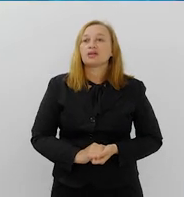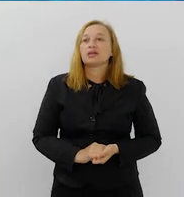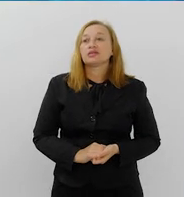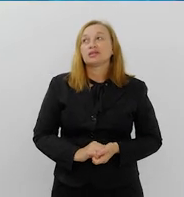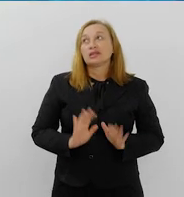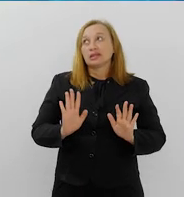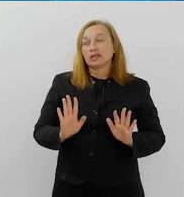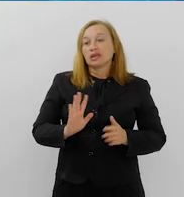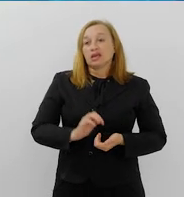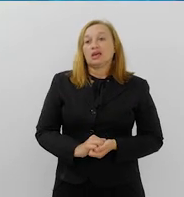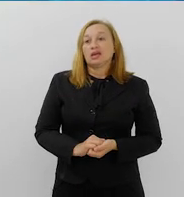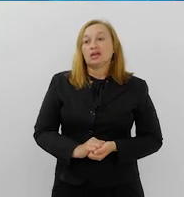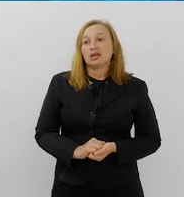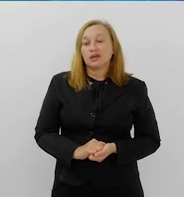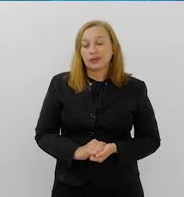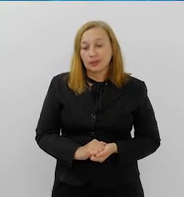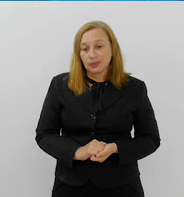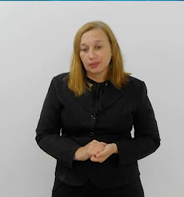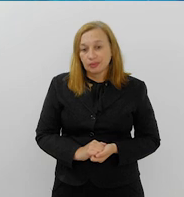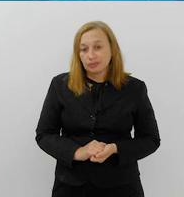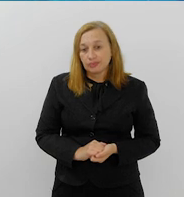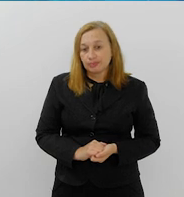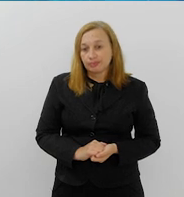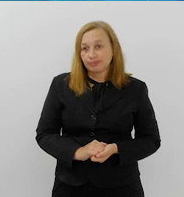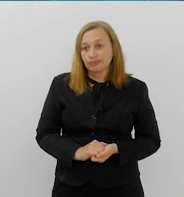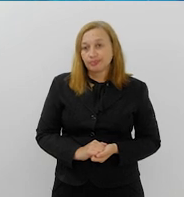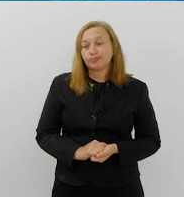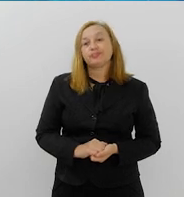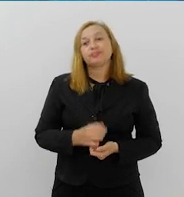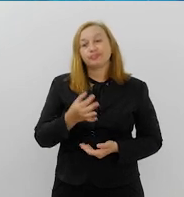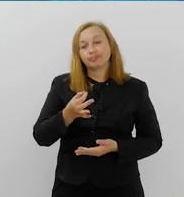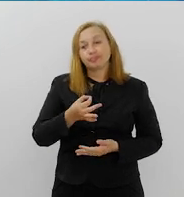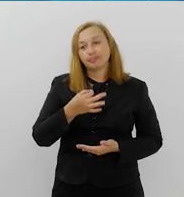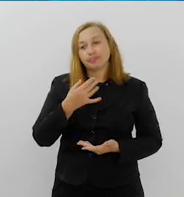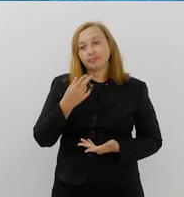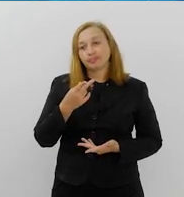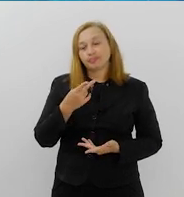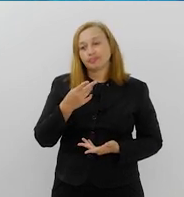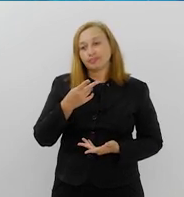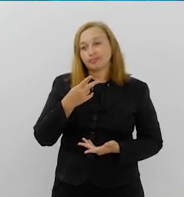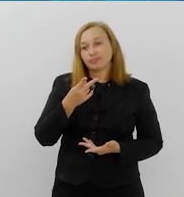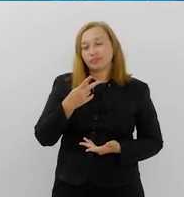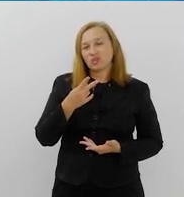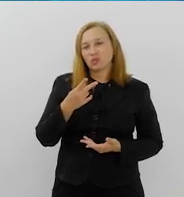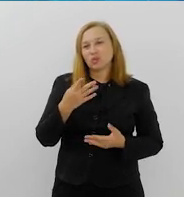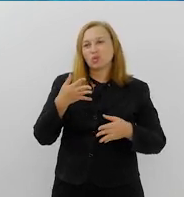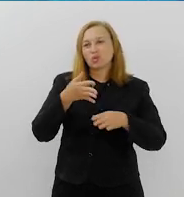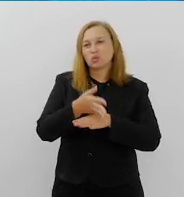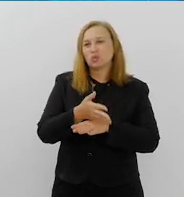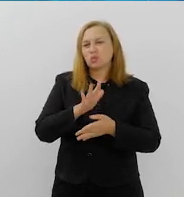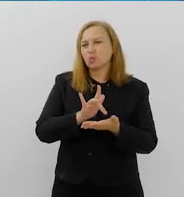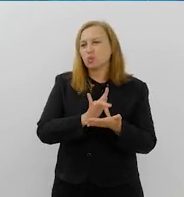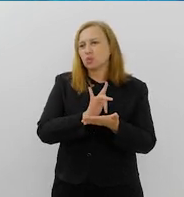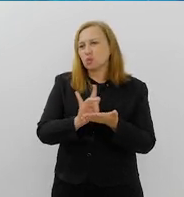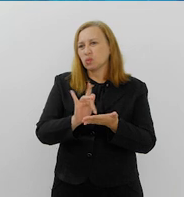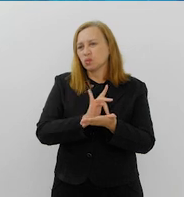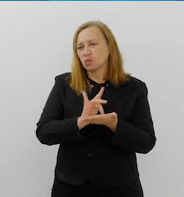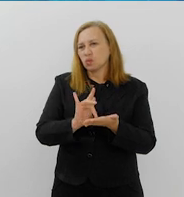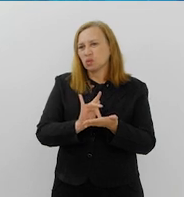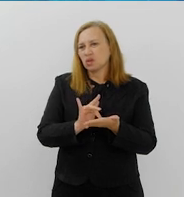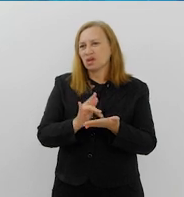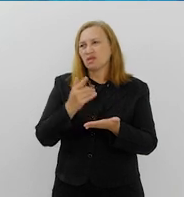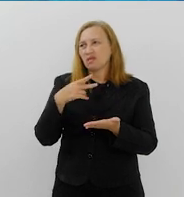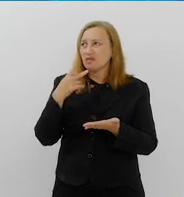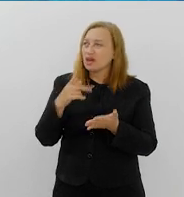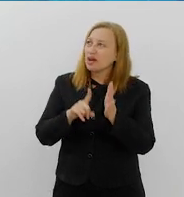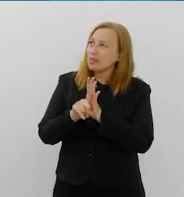Olha, é um questionamento que vem um tempo quando a celular entrou na escola, mas gente,